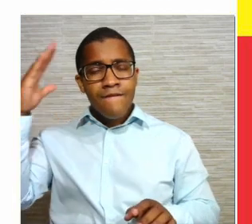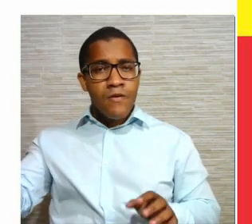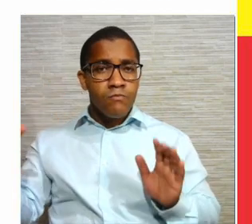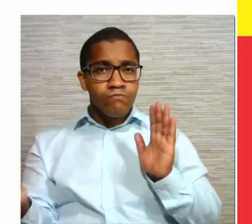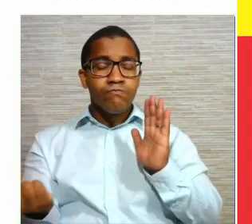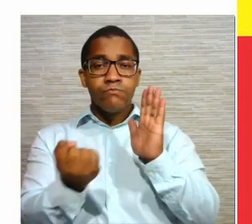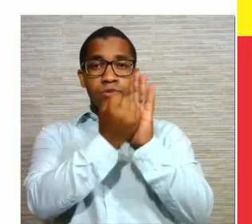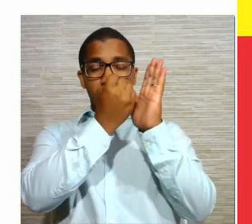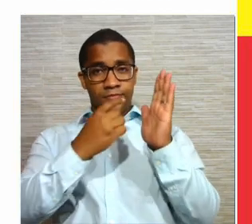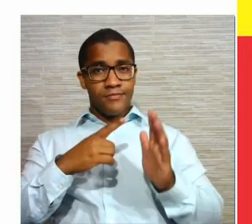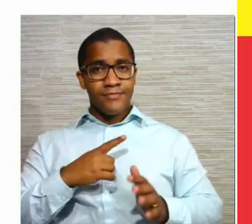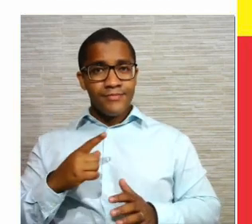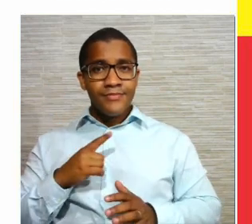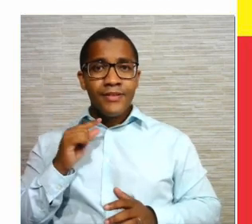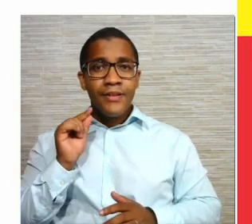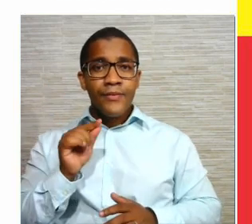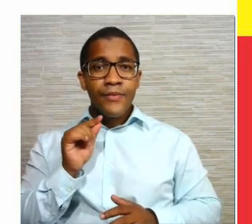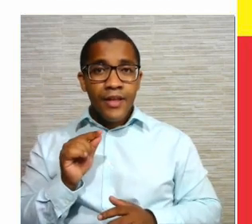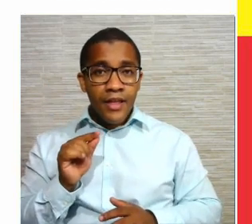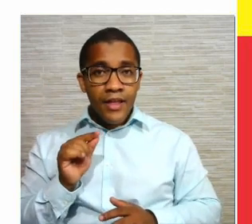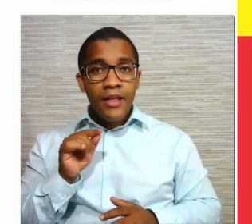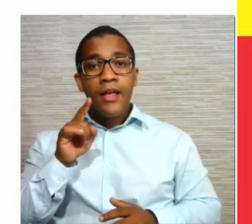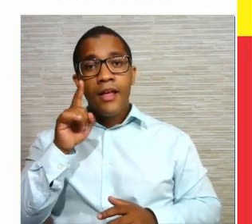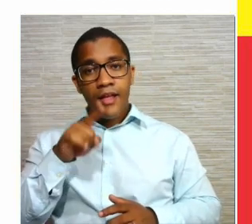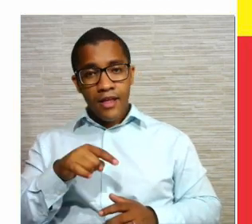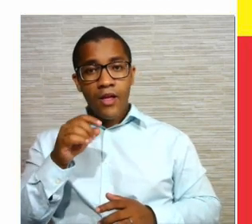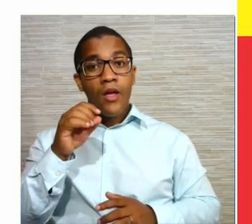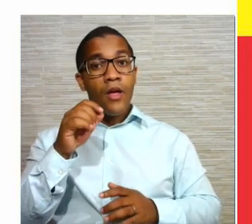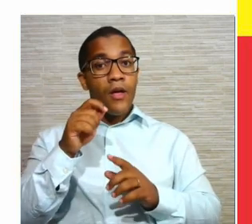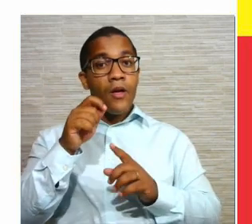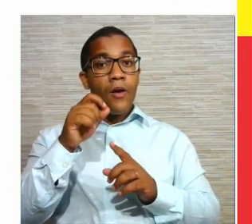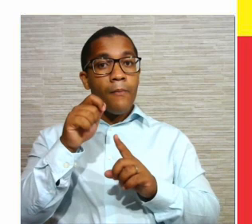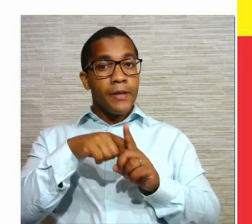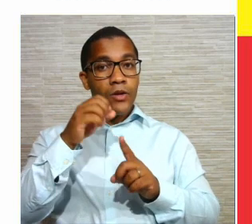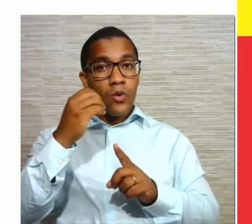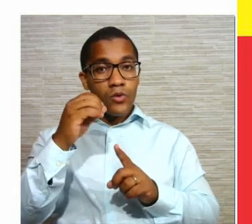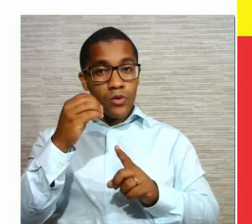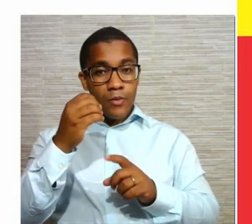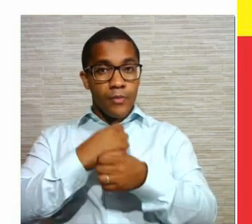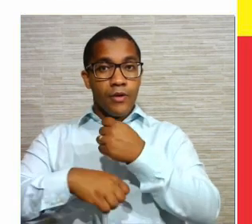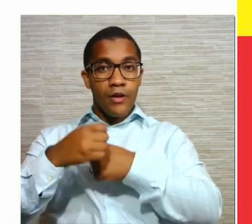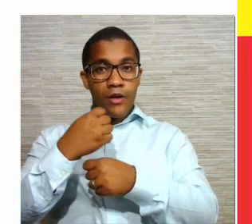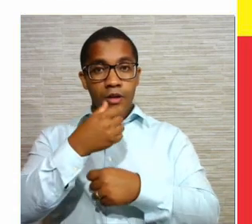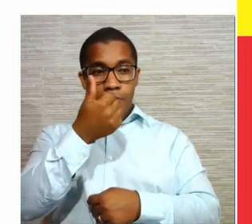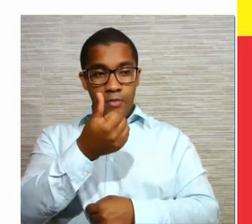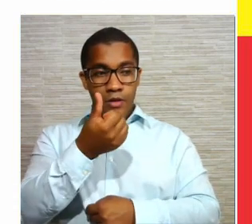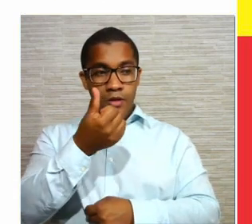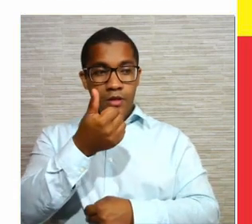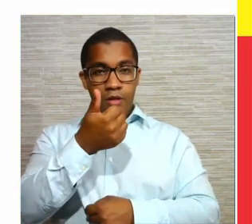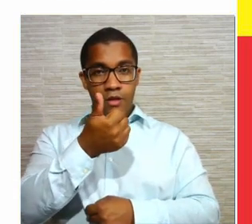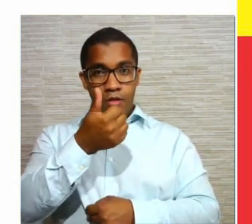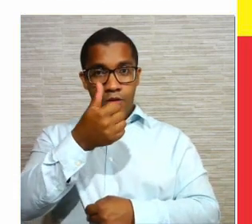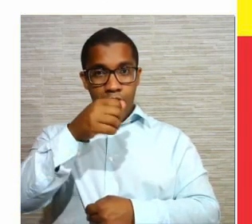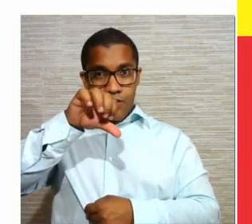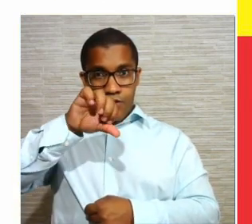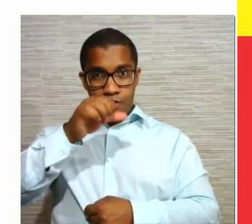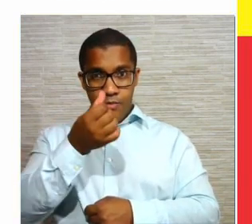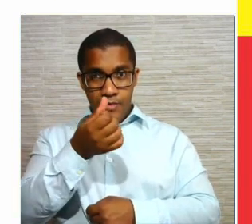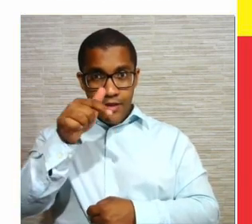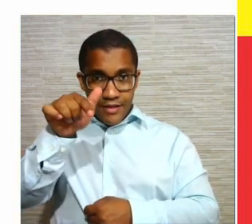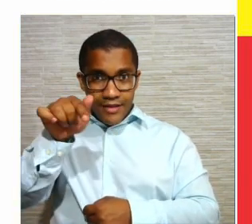famoso e marcante de todos, né, das edições, que foi em outubro de 1967. Aí foi lançada a